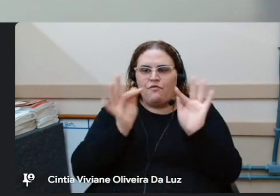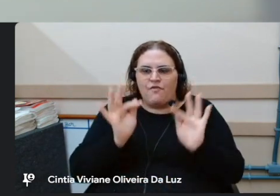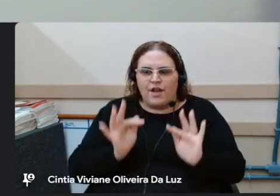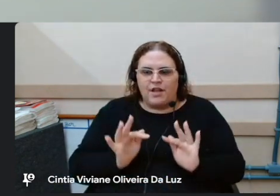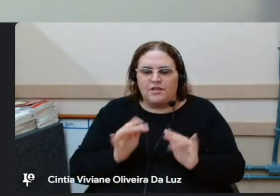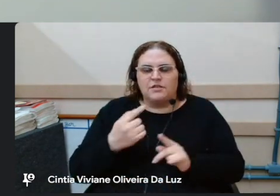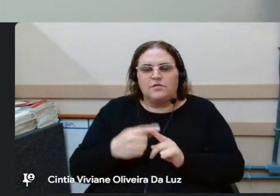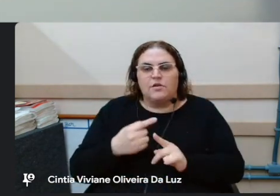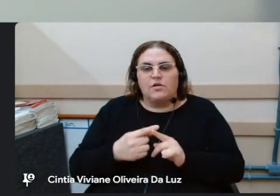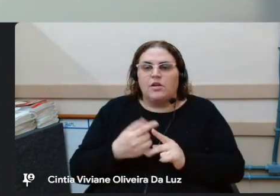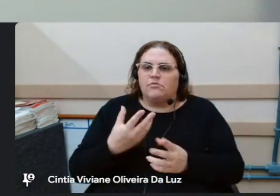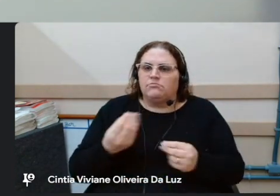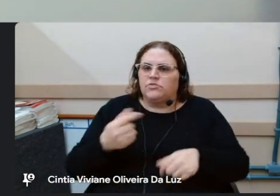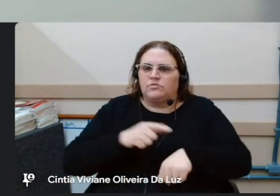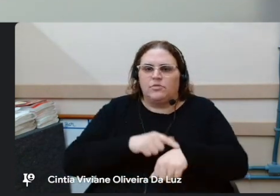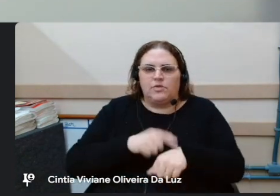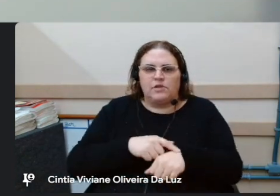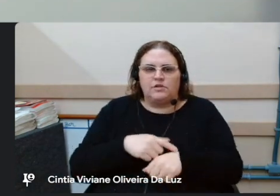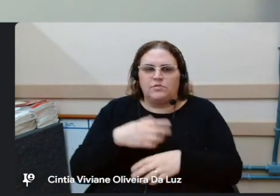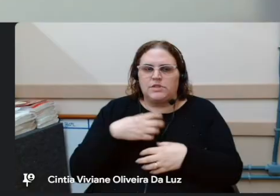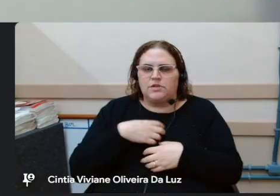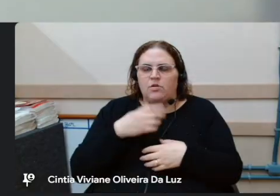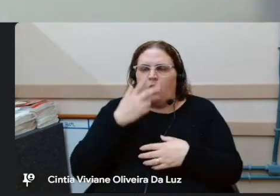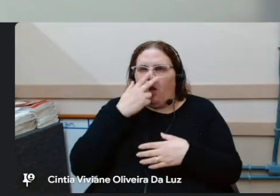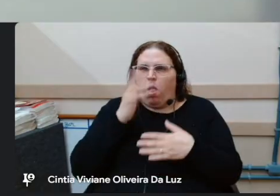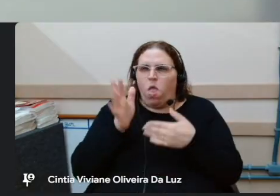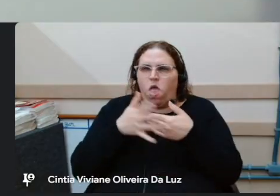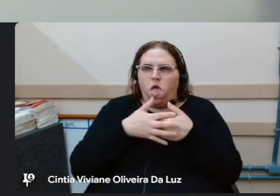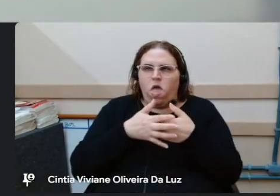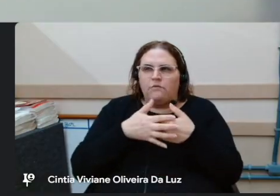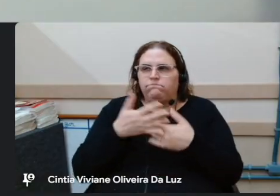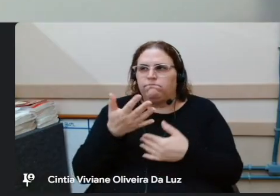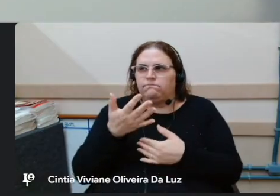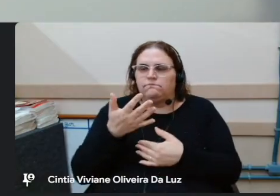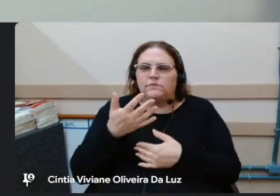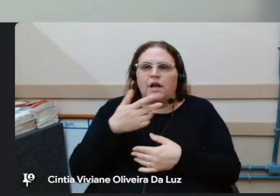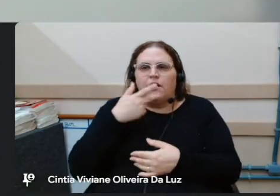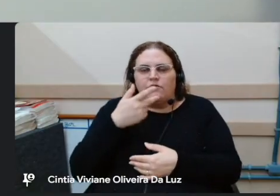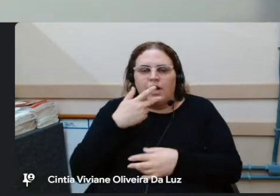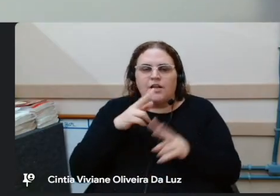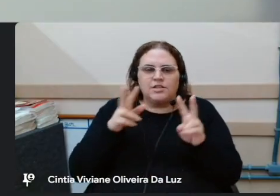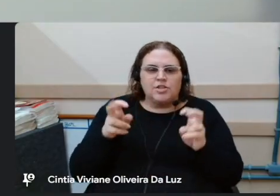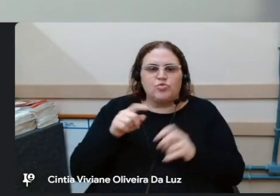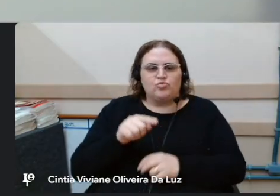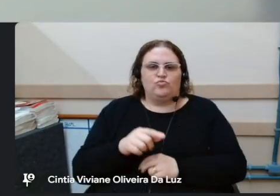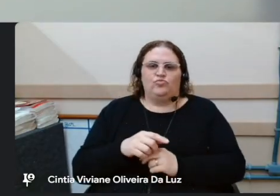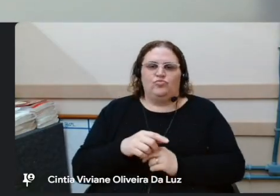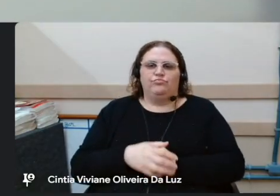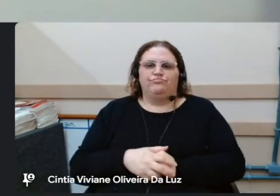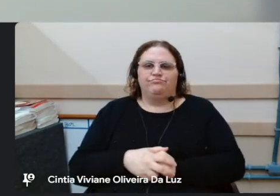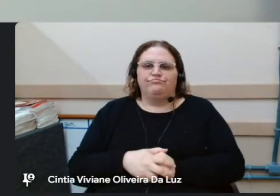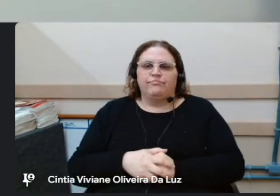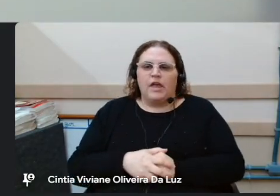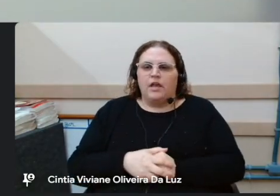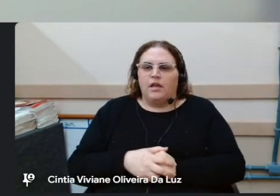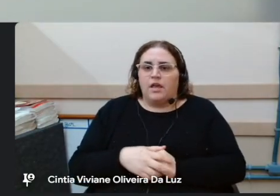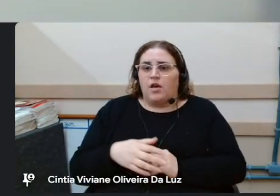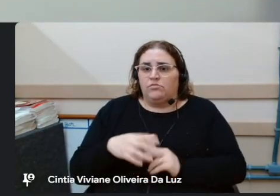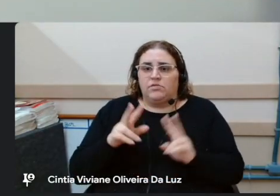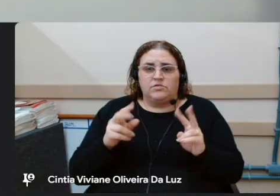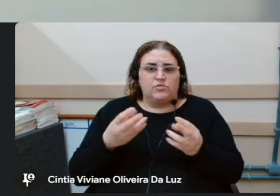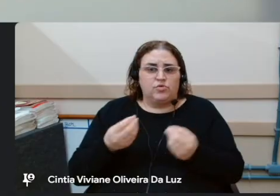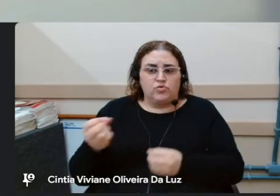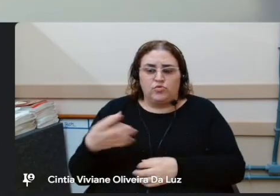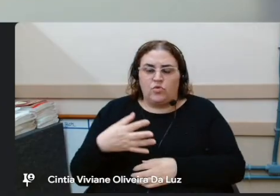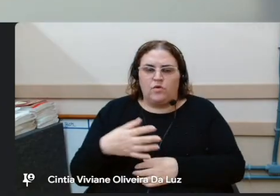estou felicíssima porque muitas vezes eu me sinto no escuro eh a ao abordar este tema